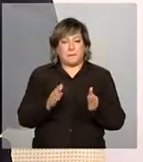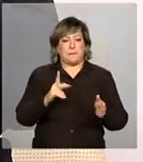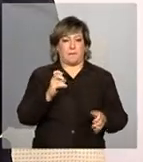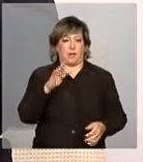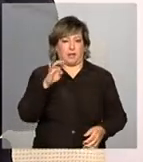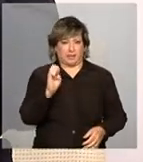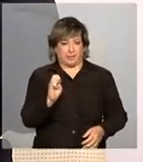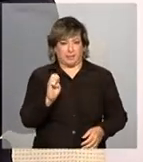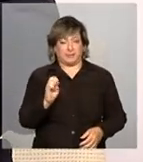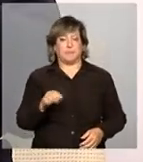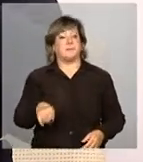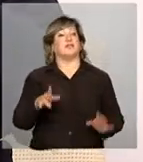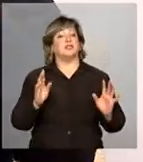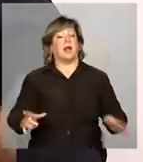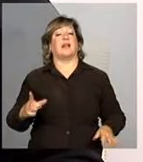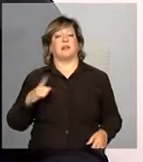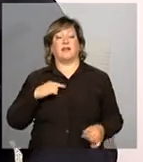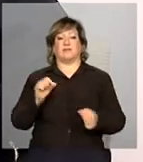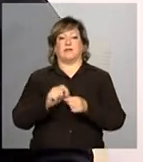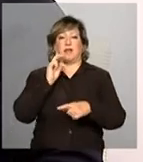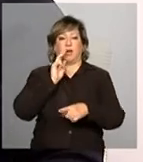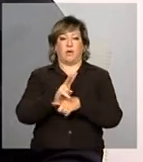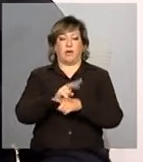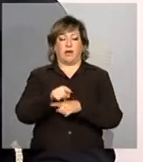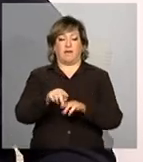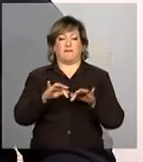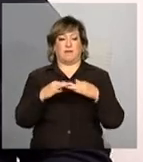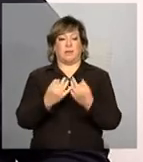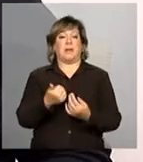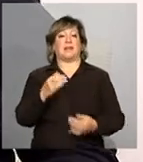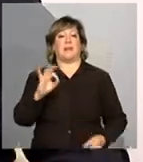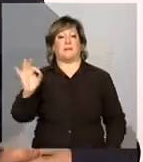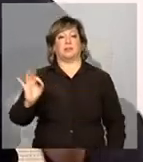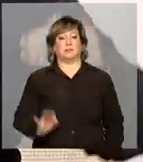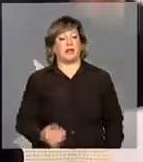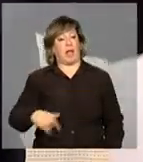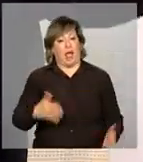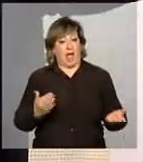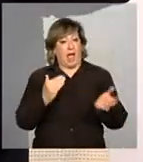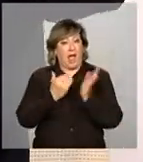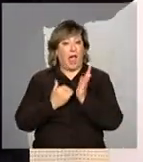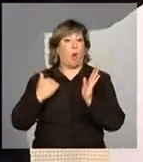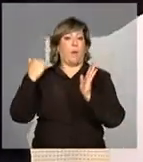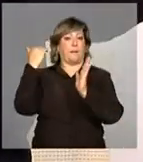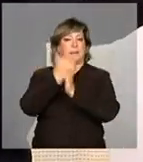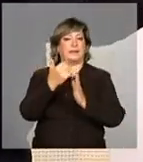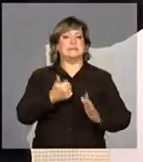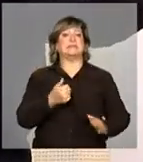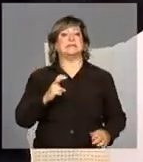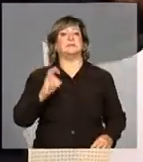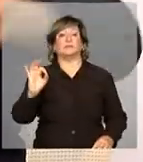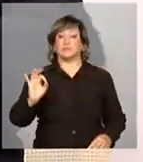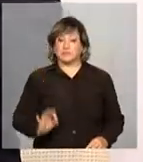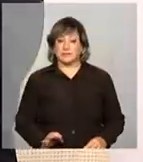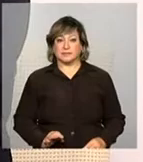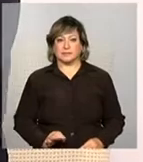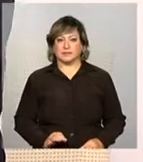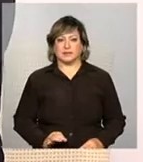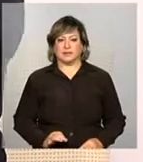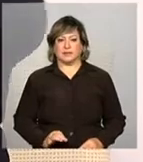ele já estão fazendo o acompanhamento dessa família em 10 por cento nós vamos aumentar para quinze por cento